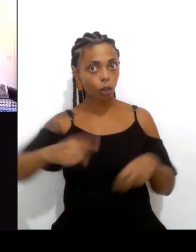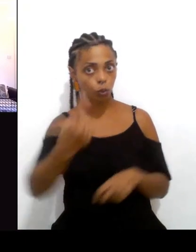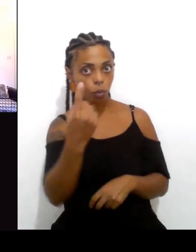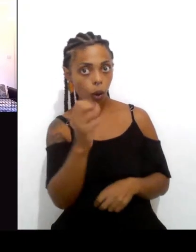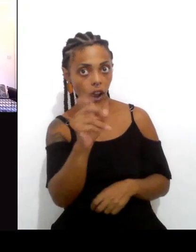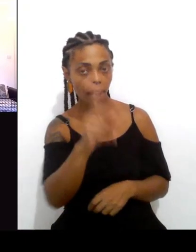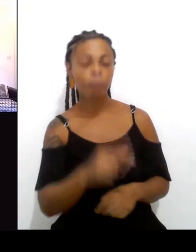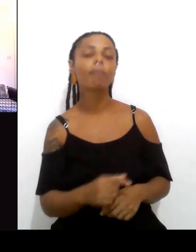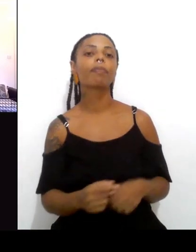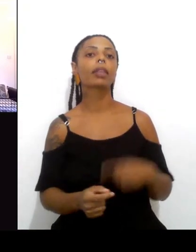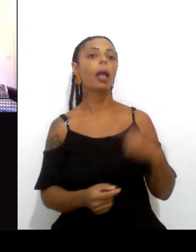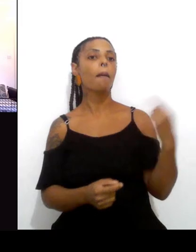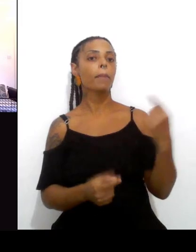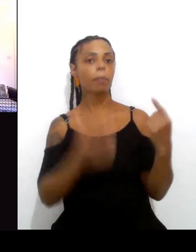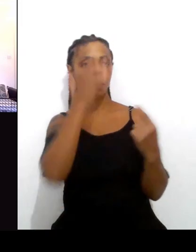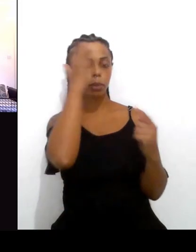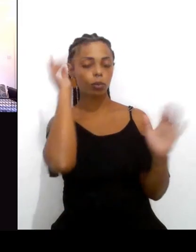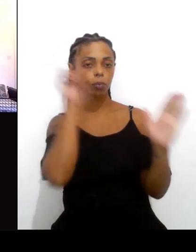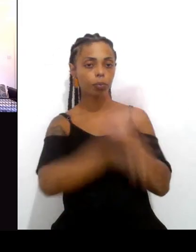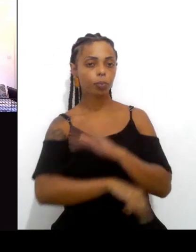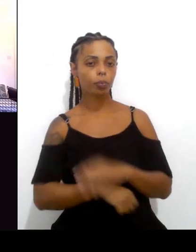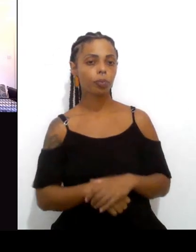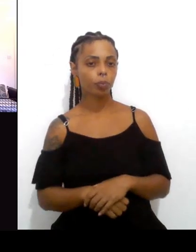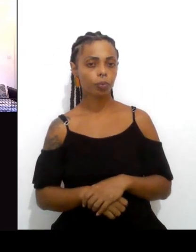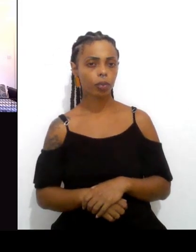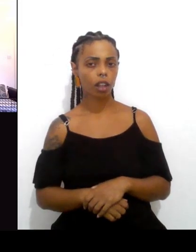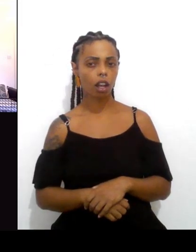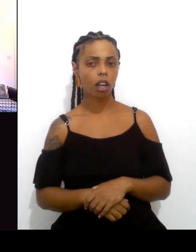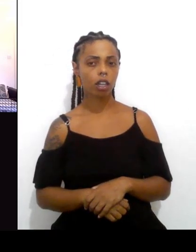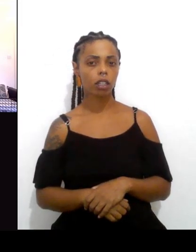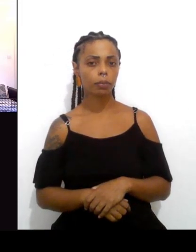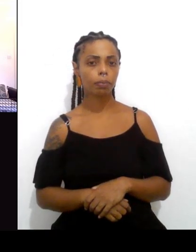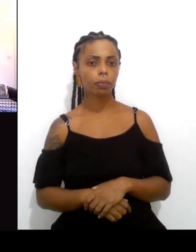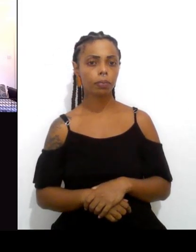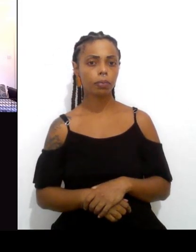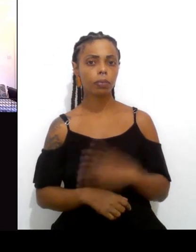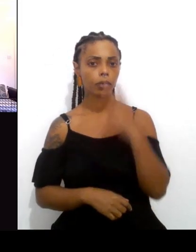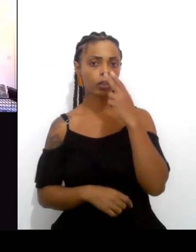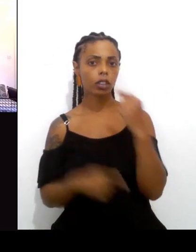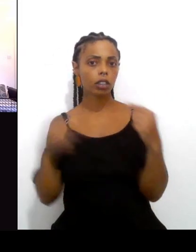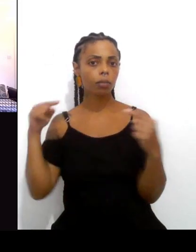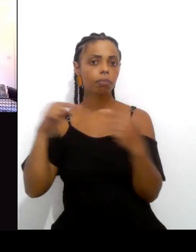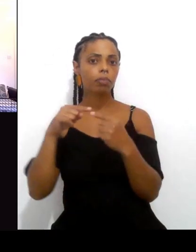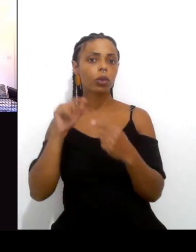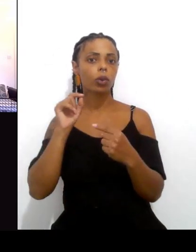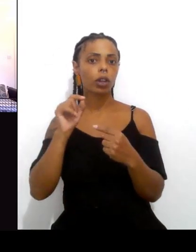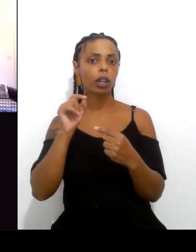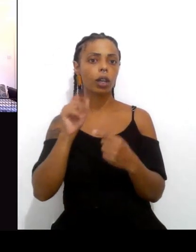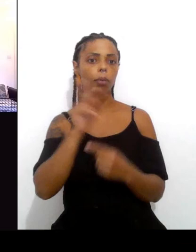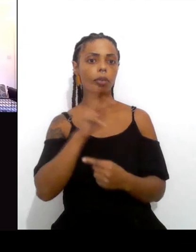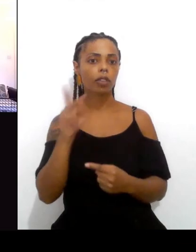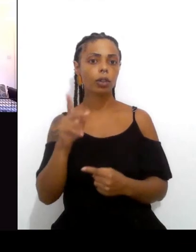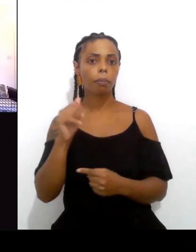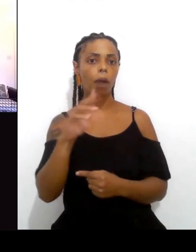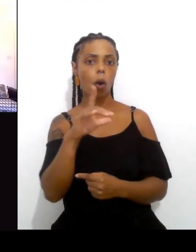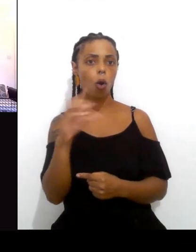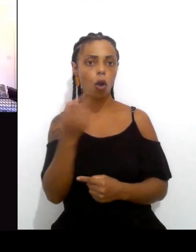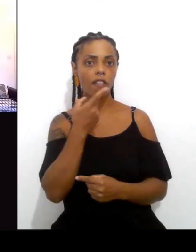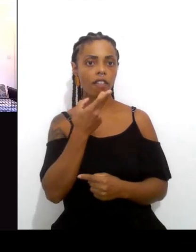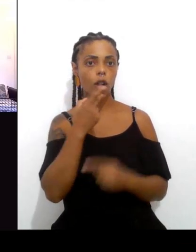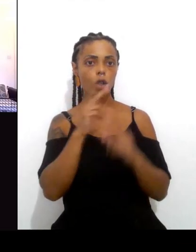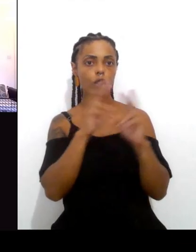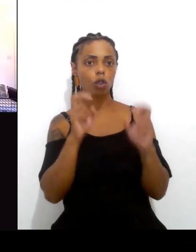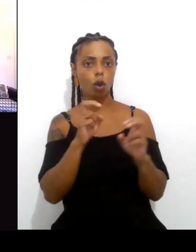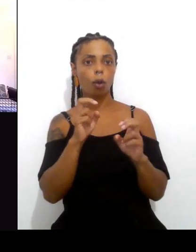pergunta eu acho que puxando aí um gancho do que o professor Paulo falou em relação a obra do Arthur barrio